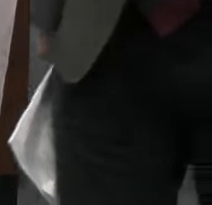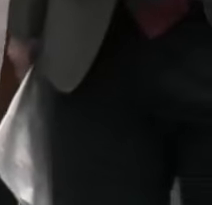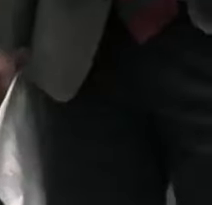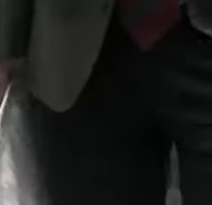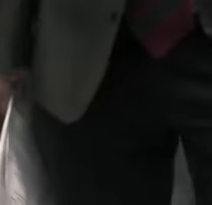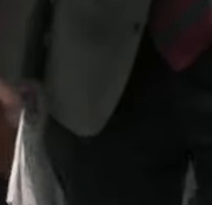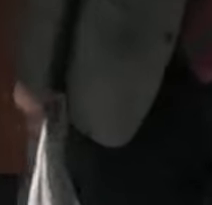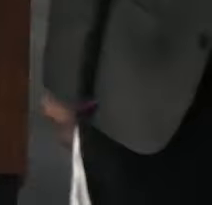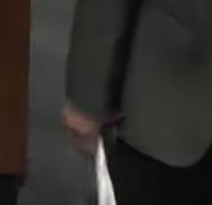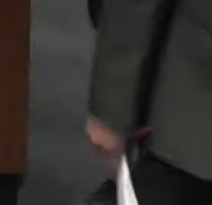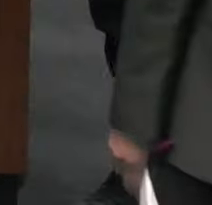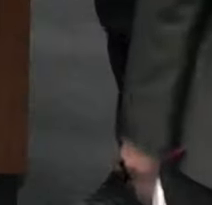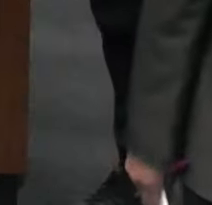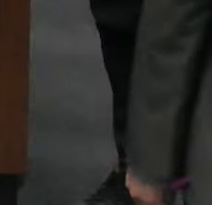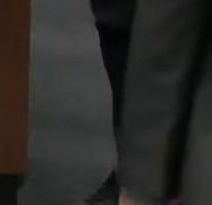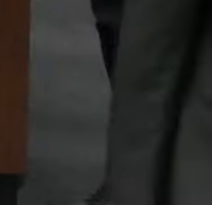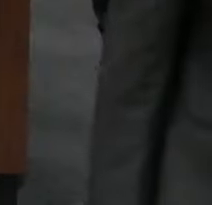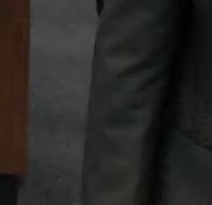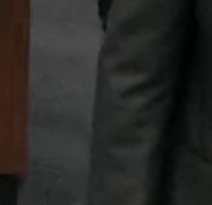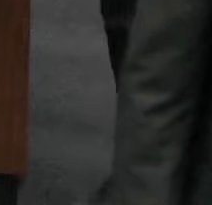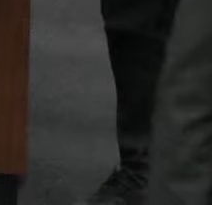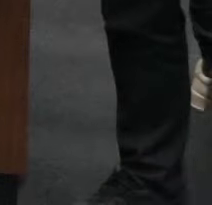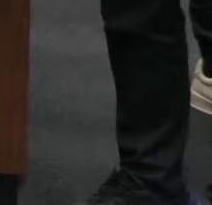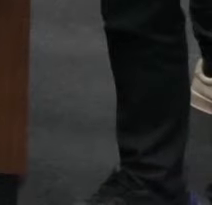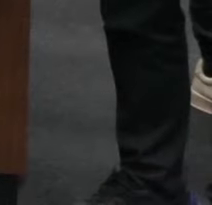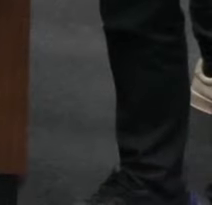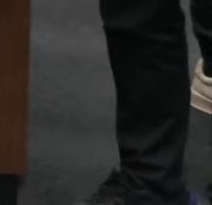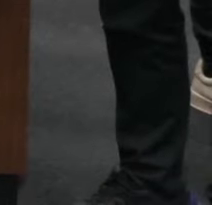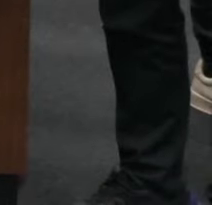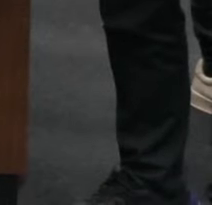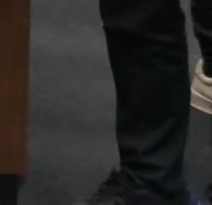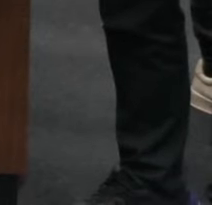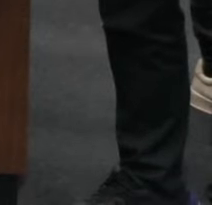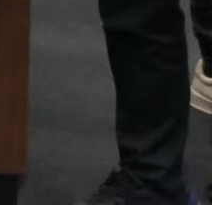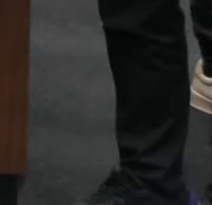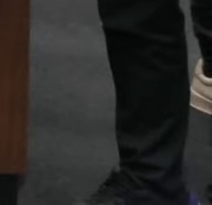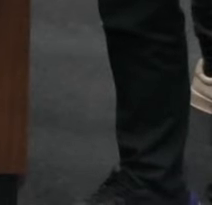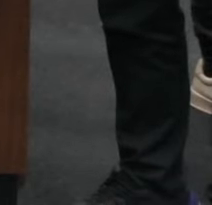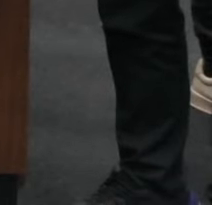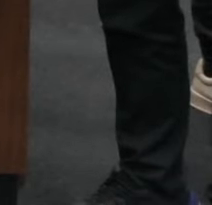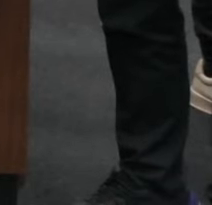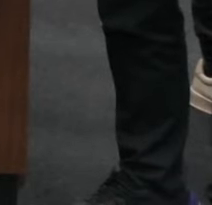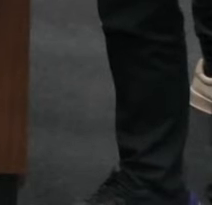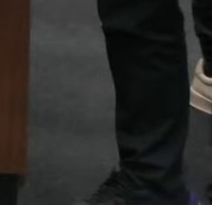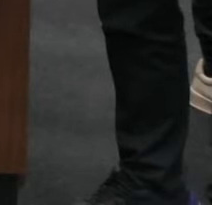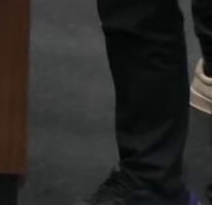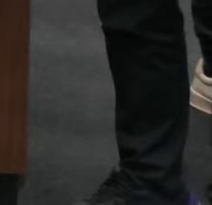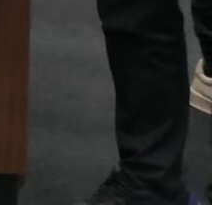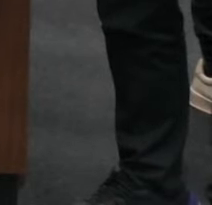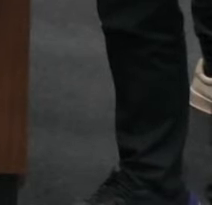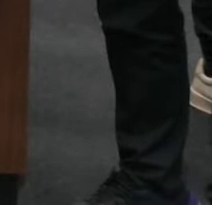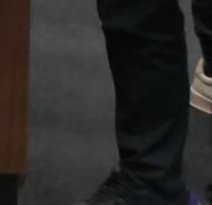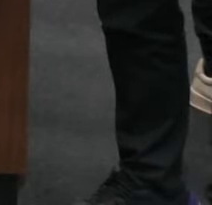dinheiro público também investido e jogado fora pelo PT. Então, nós aqui na Assembleia Legislativa não podemos, doutor